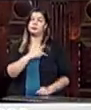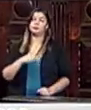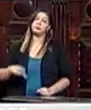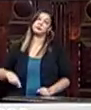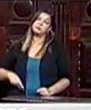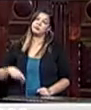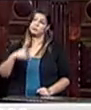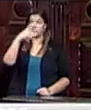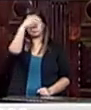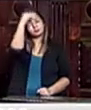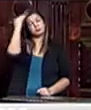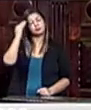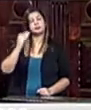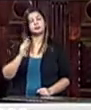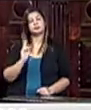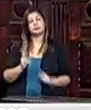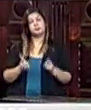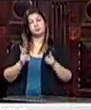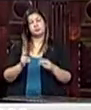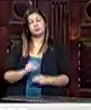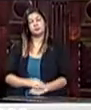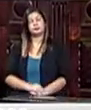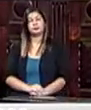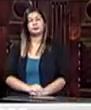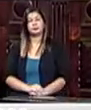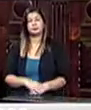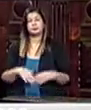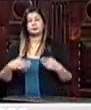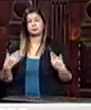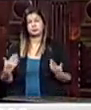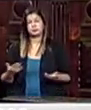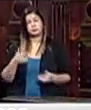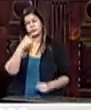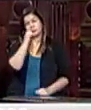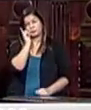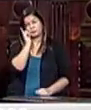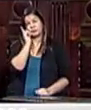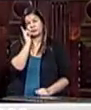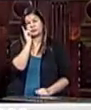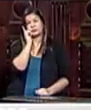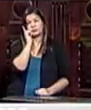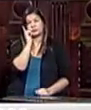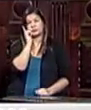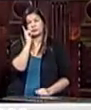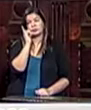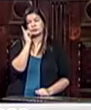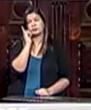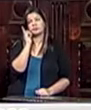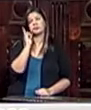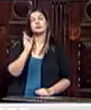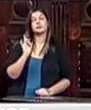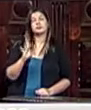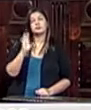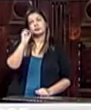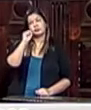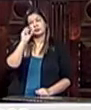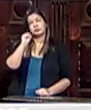Temer à frente da presidência da República. E aí, ontem, bastava ouvir